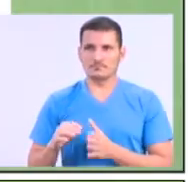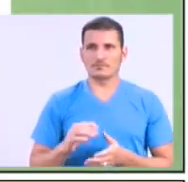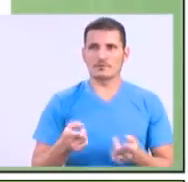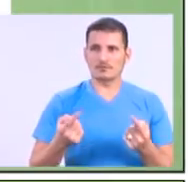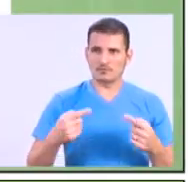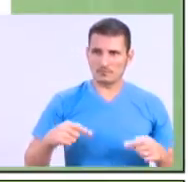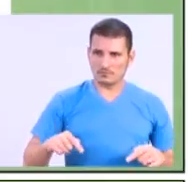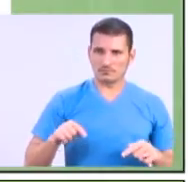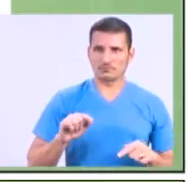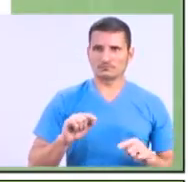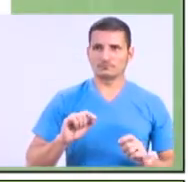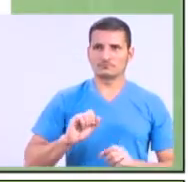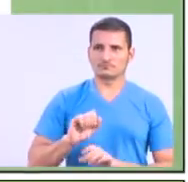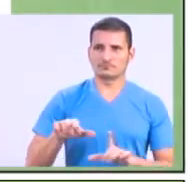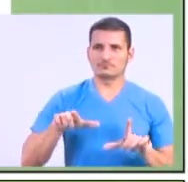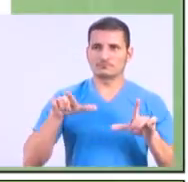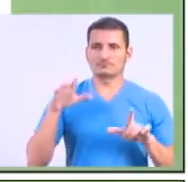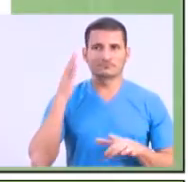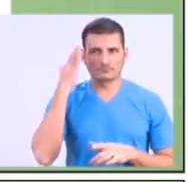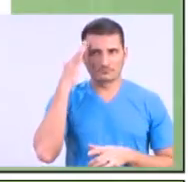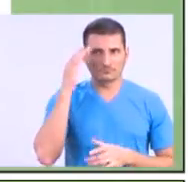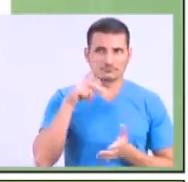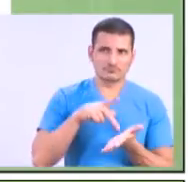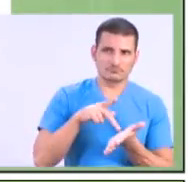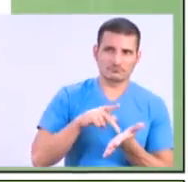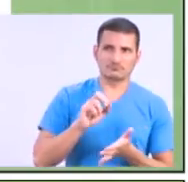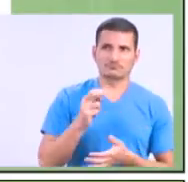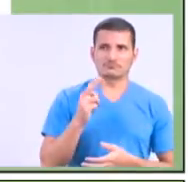a opção é válida ou não.